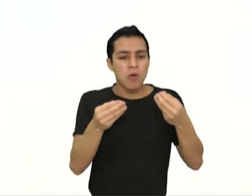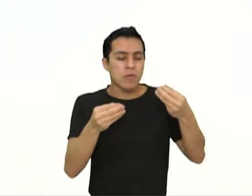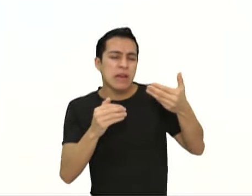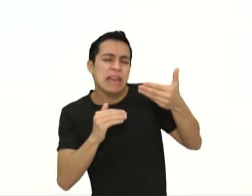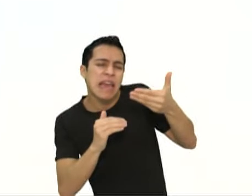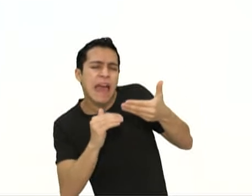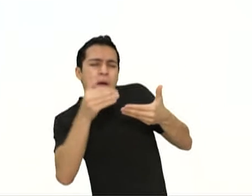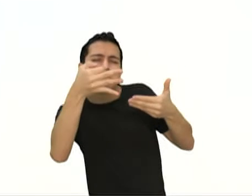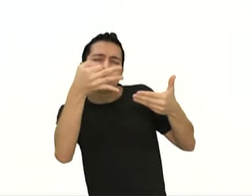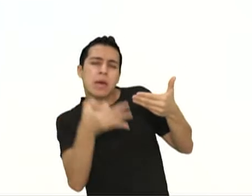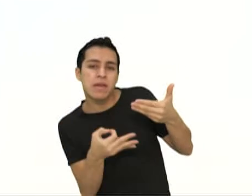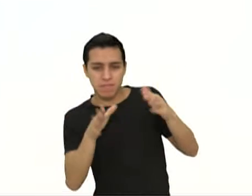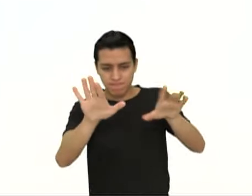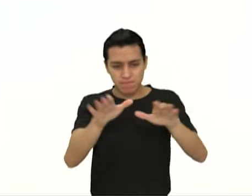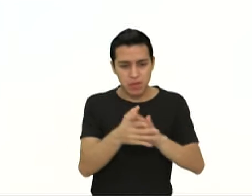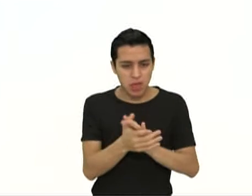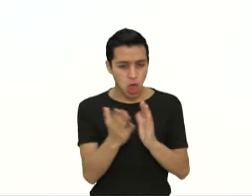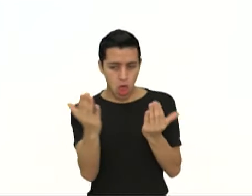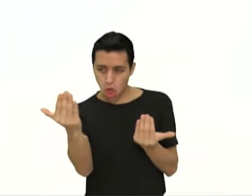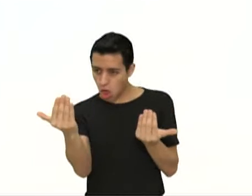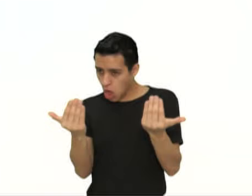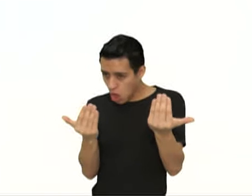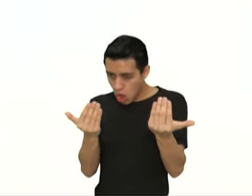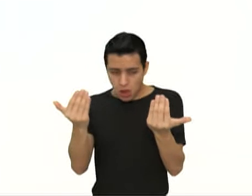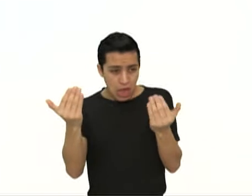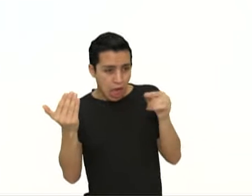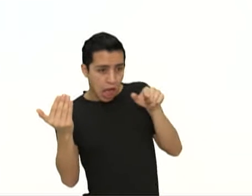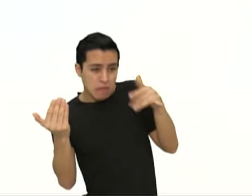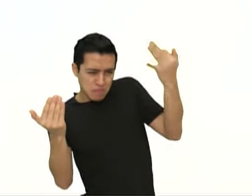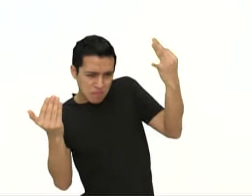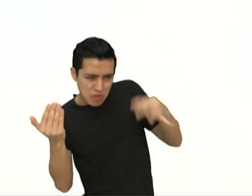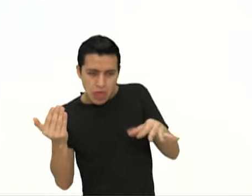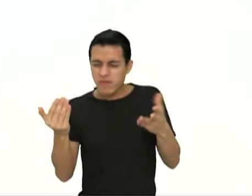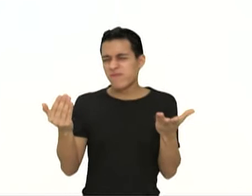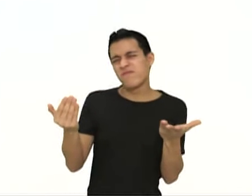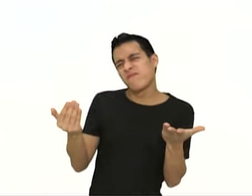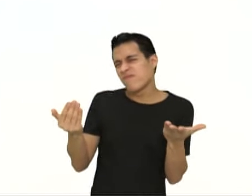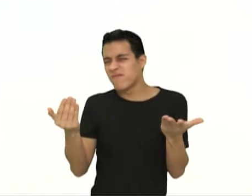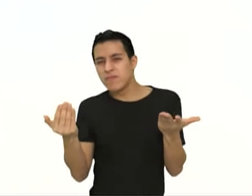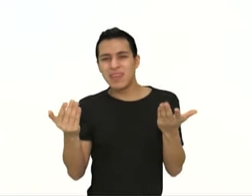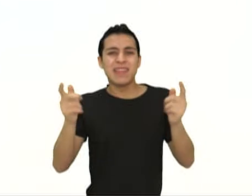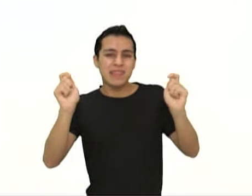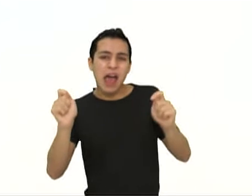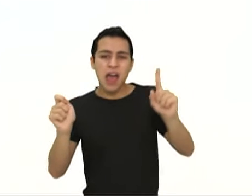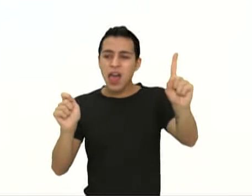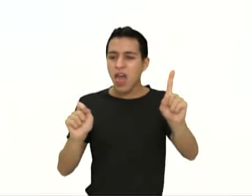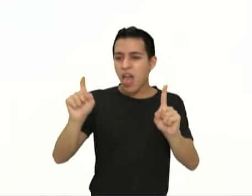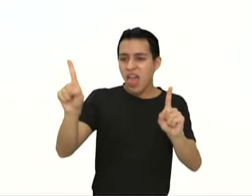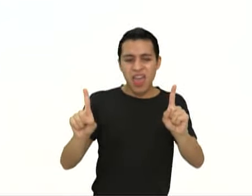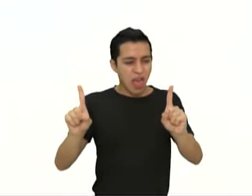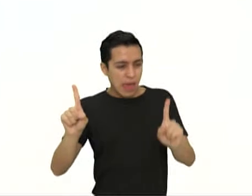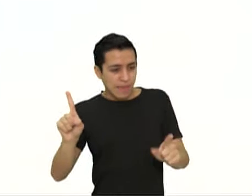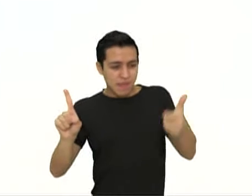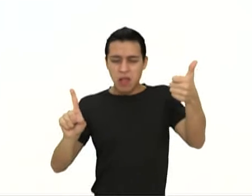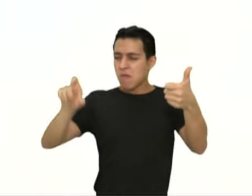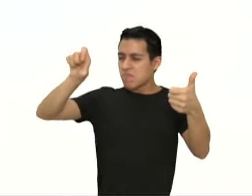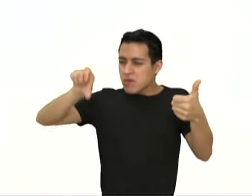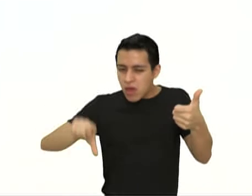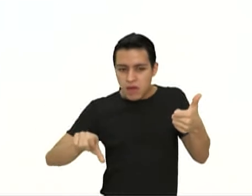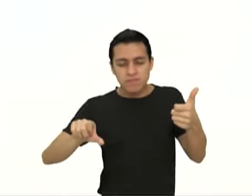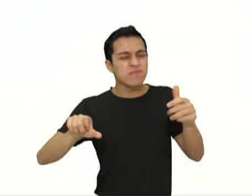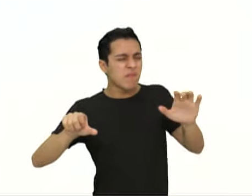Você consegue comparar o jeito de ser das pessoas, de um e de outro, né? Como melhor ou pior, como